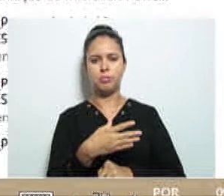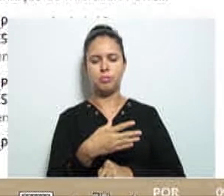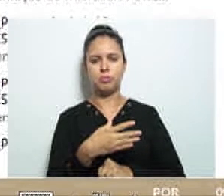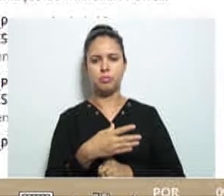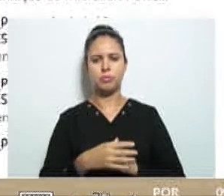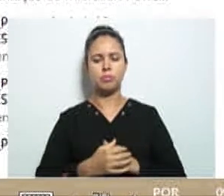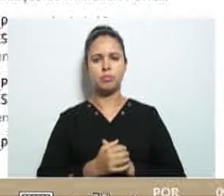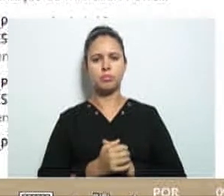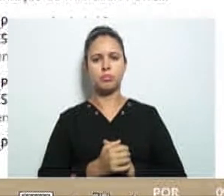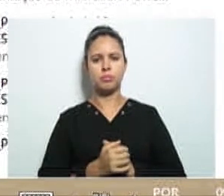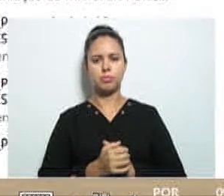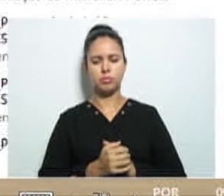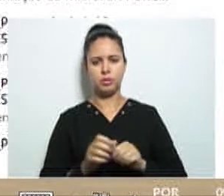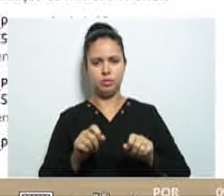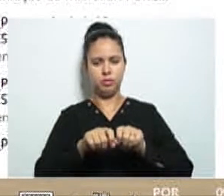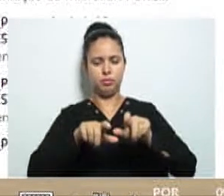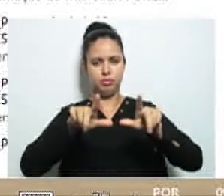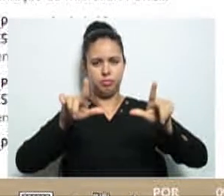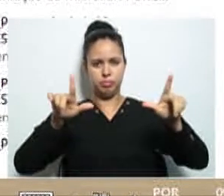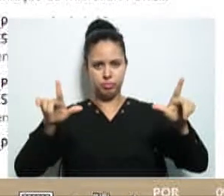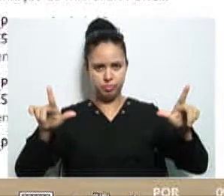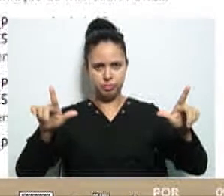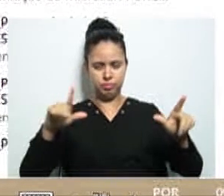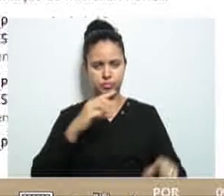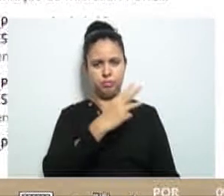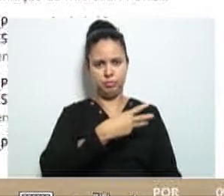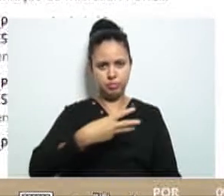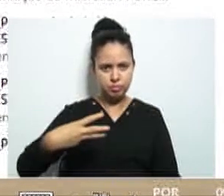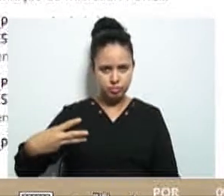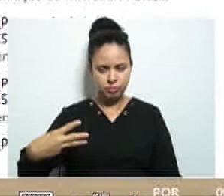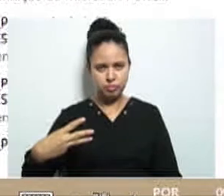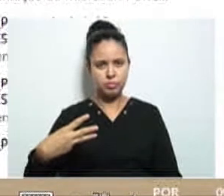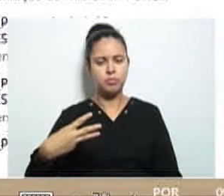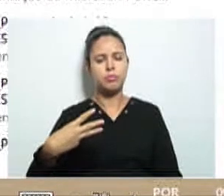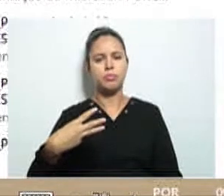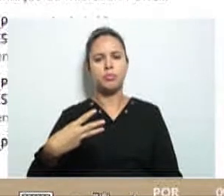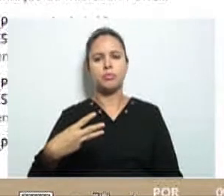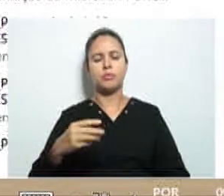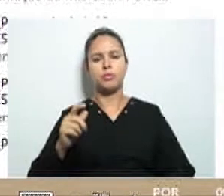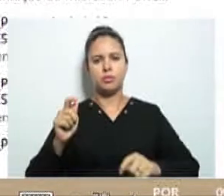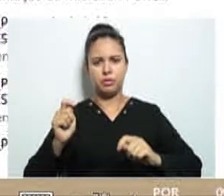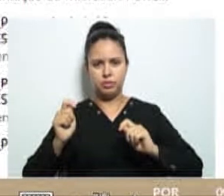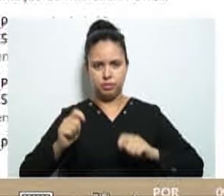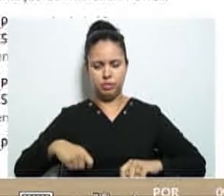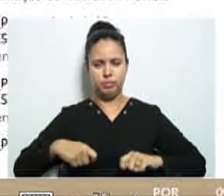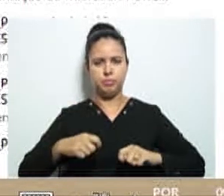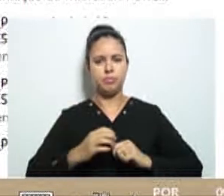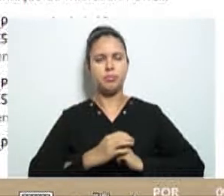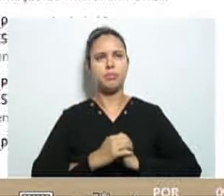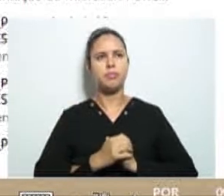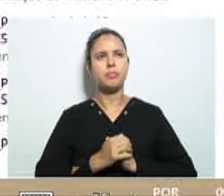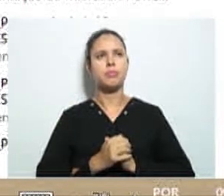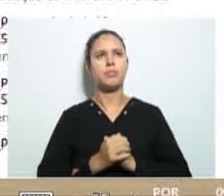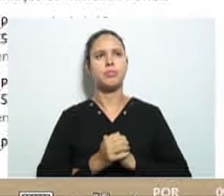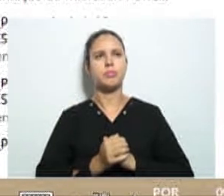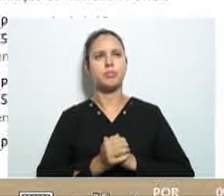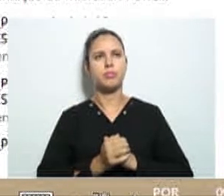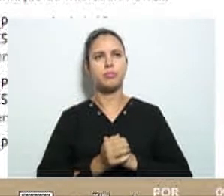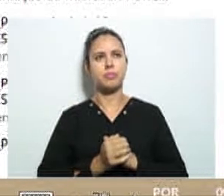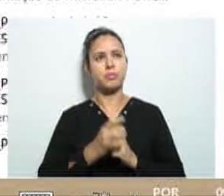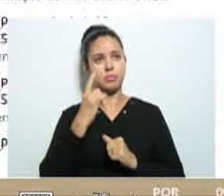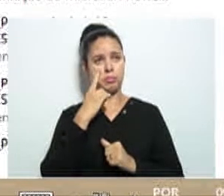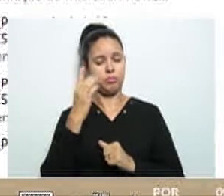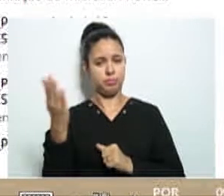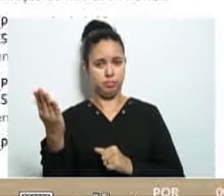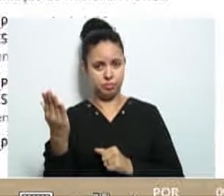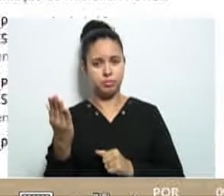né? Já falei, a gente chama de janela no Windows, tá? Tudo que abre novo aqui no Windows a gente vai chamar de janela. Ó, minha pasta compactada aqui, ó.